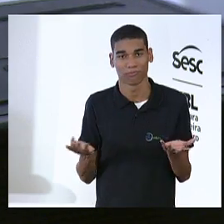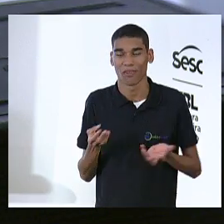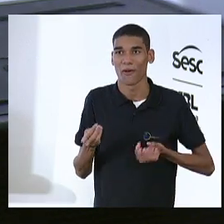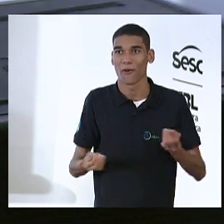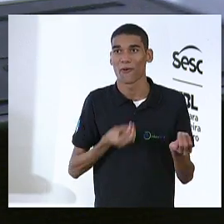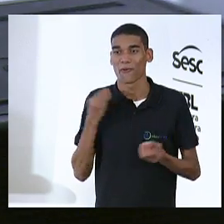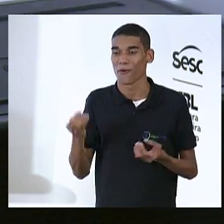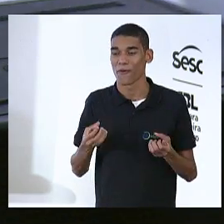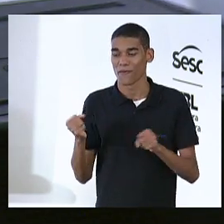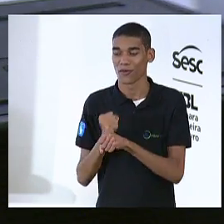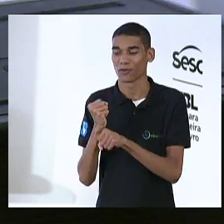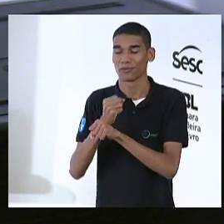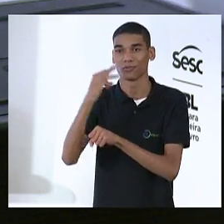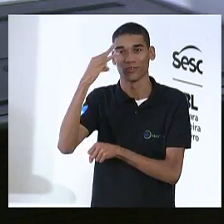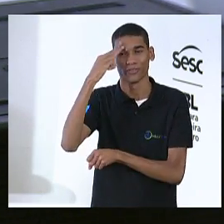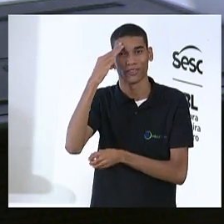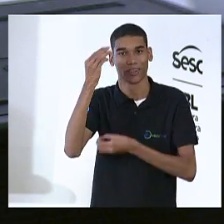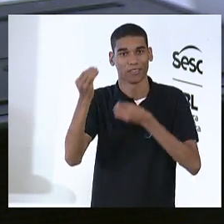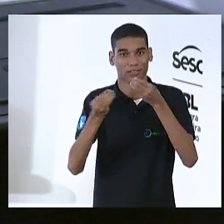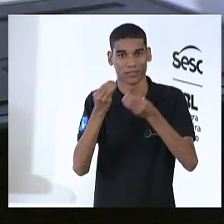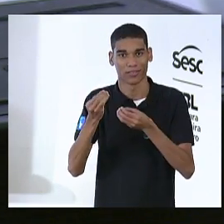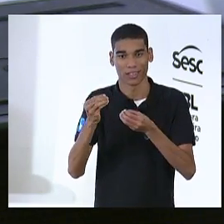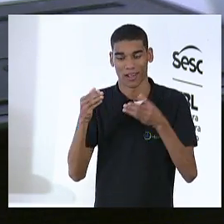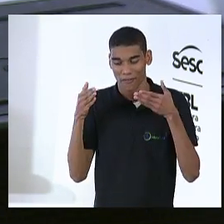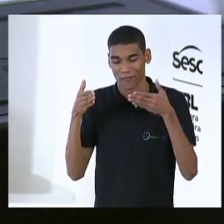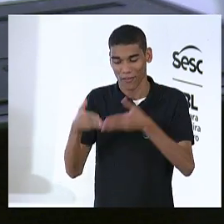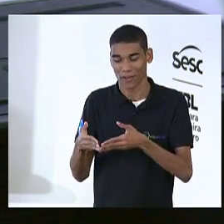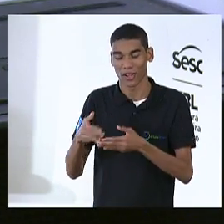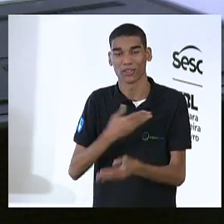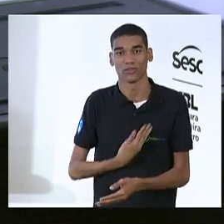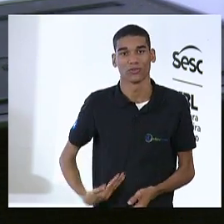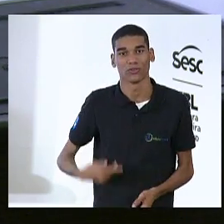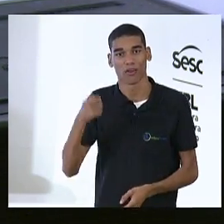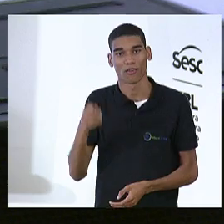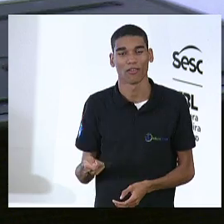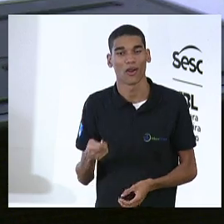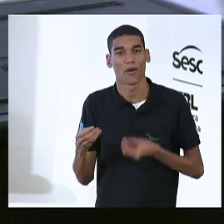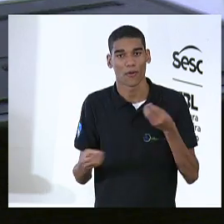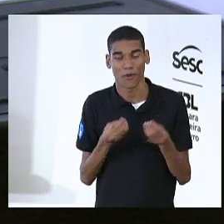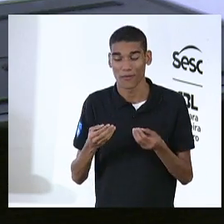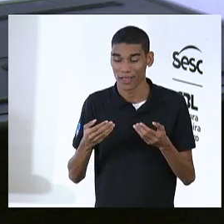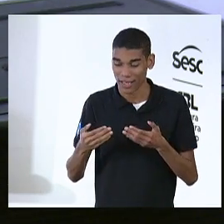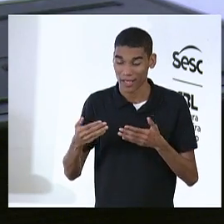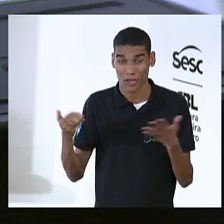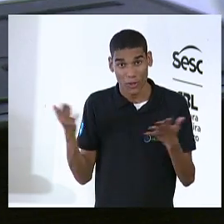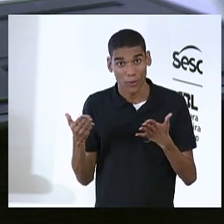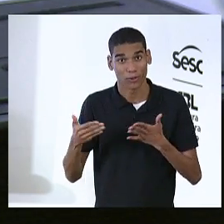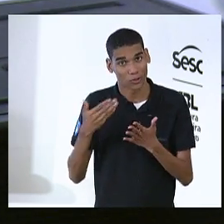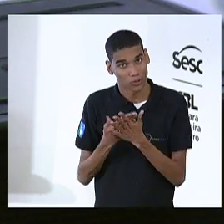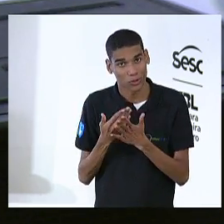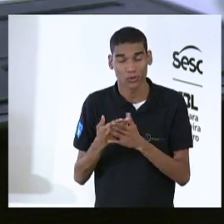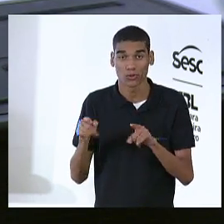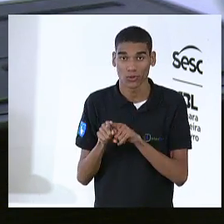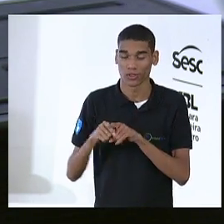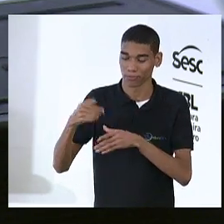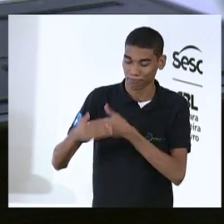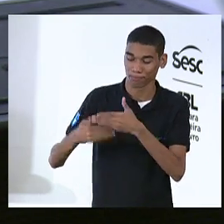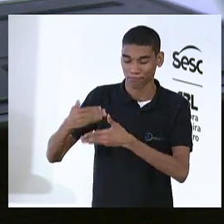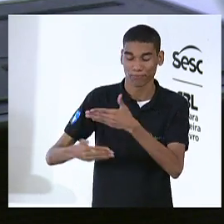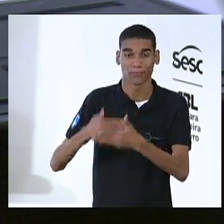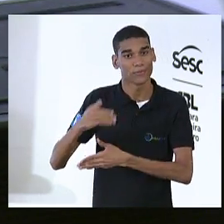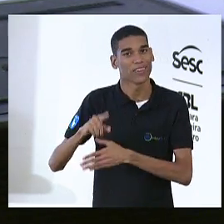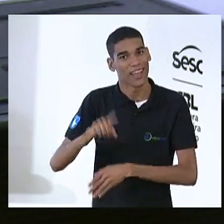se construiu a memória do regime militar. Aliás, como está sendo construída e reconstruída, né? Isso é muito